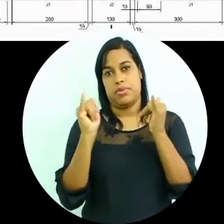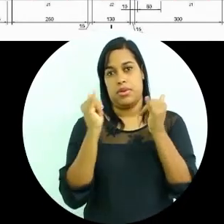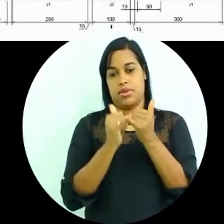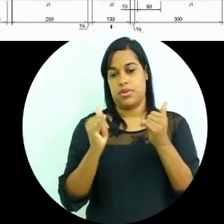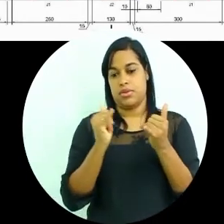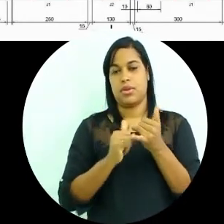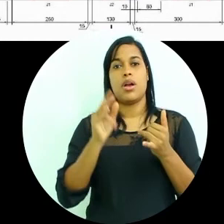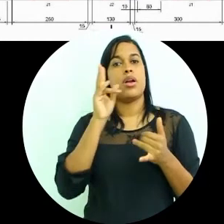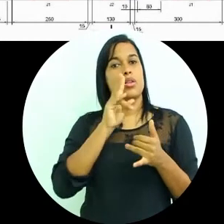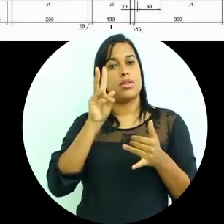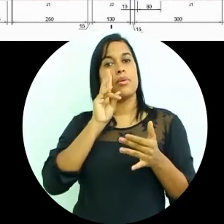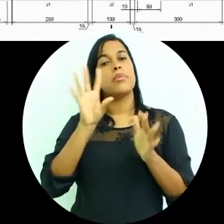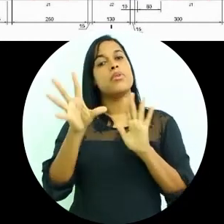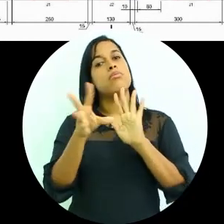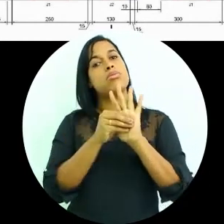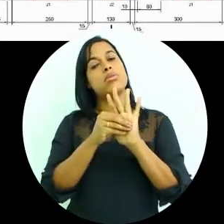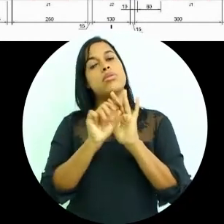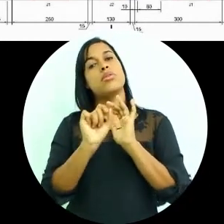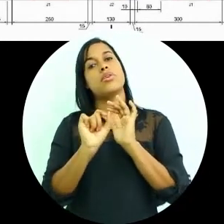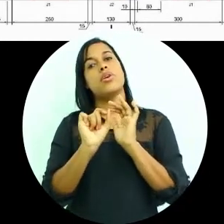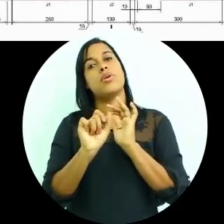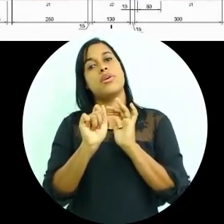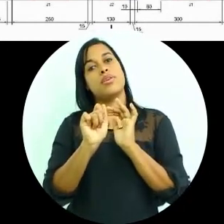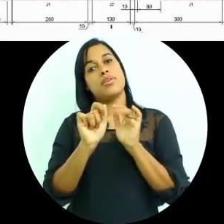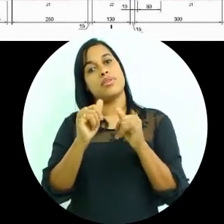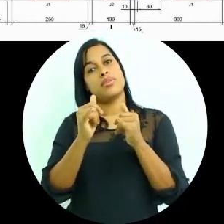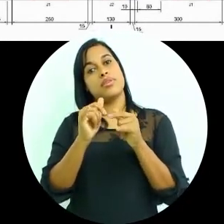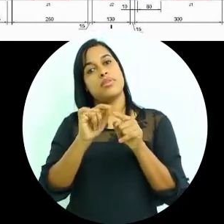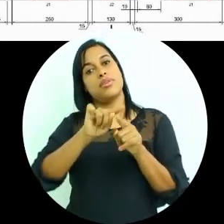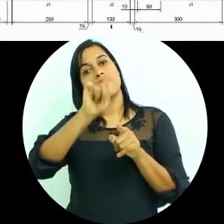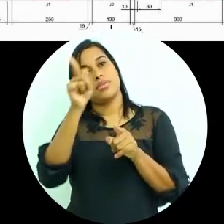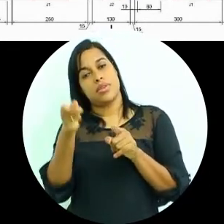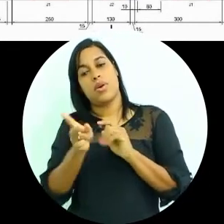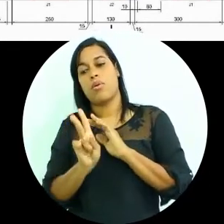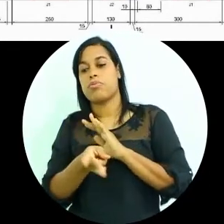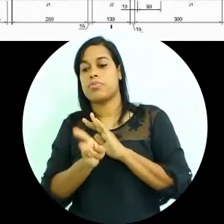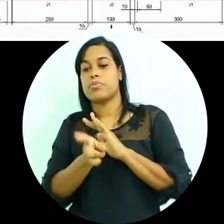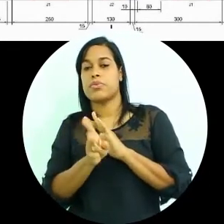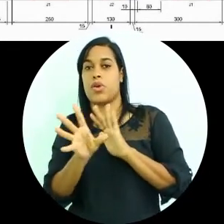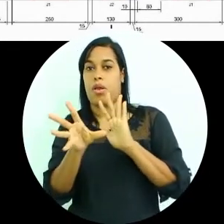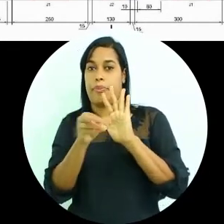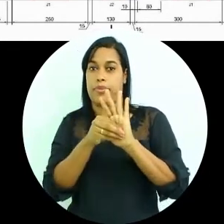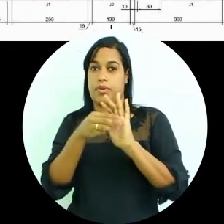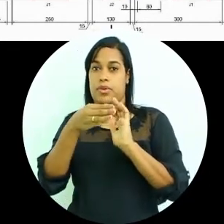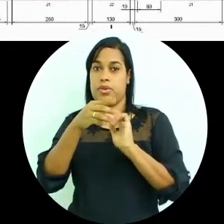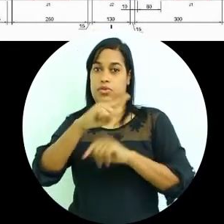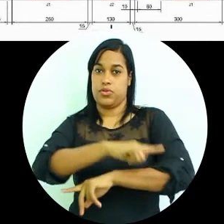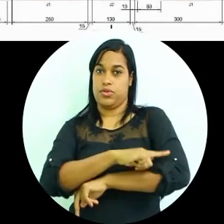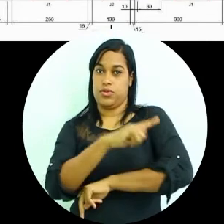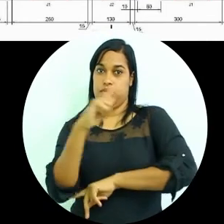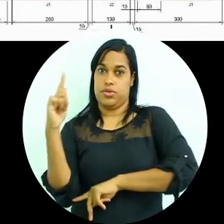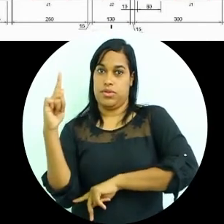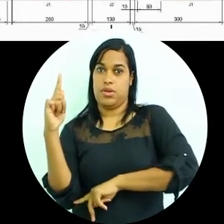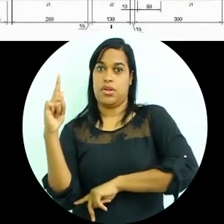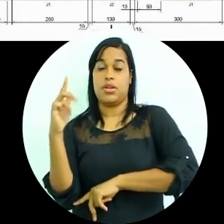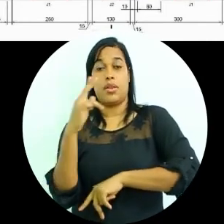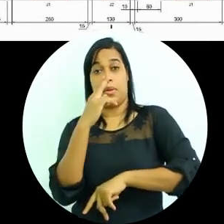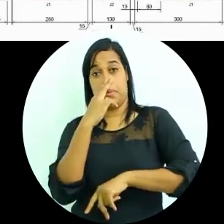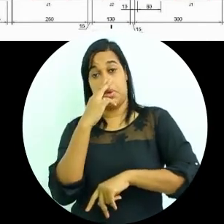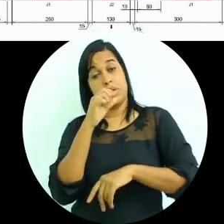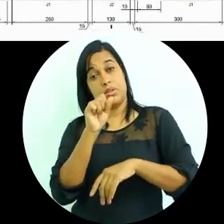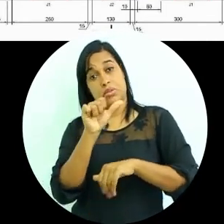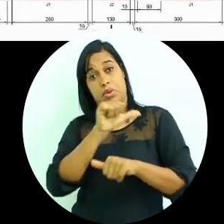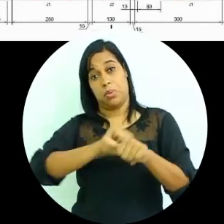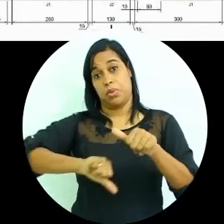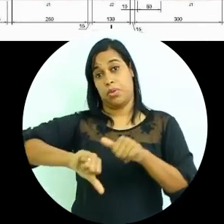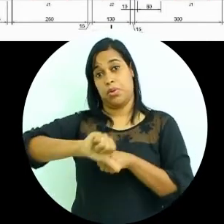linha. E lembrando de colocar esse arco também, ele continua dentro do layer janela,